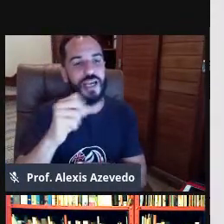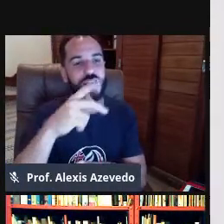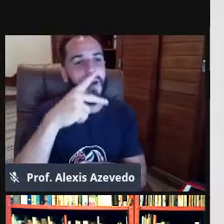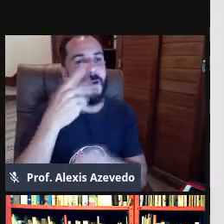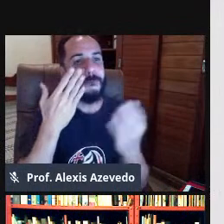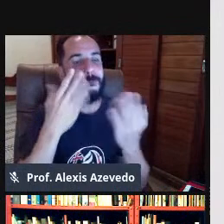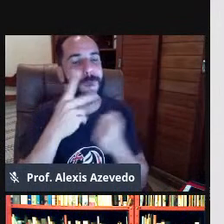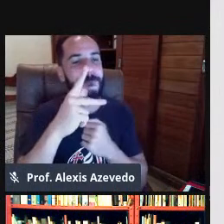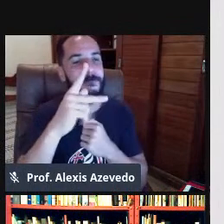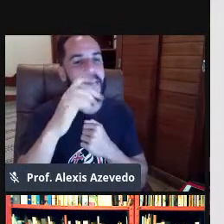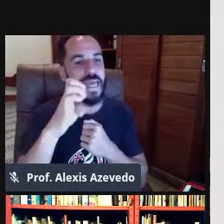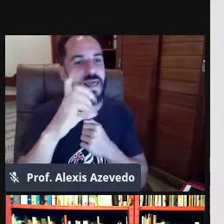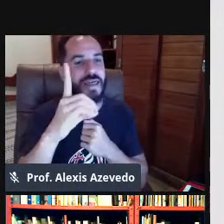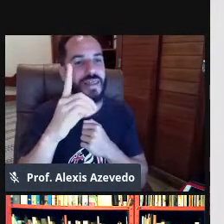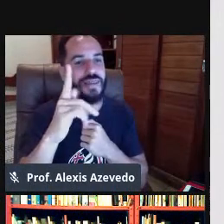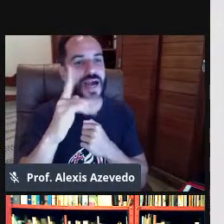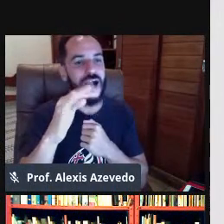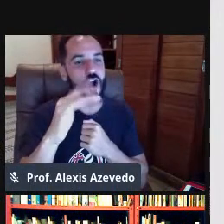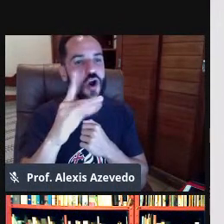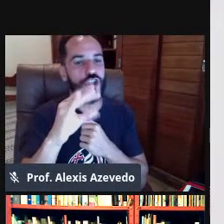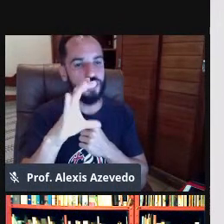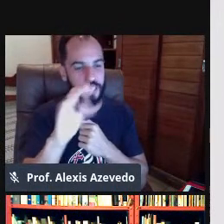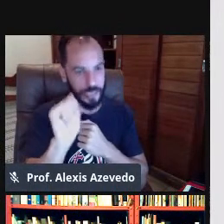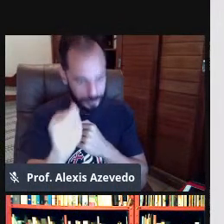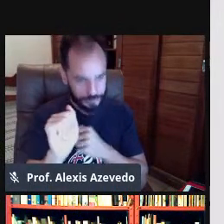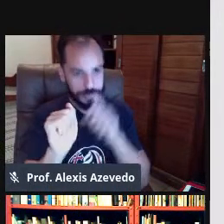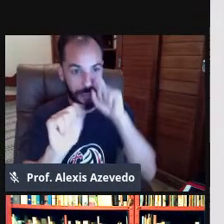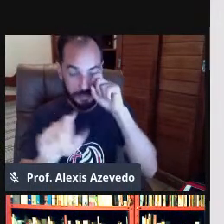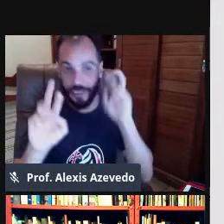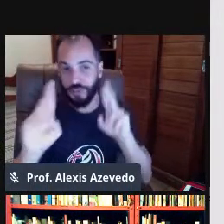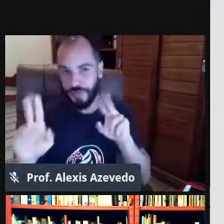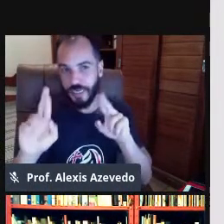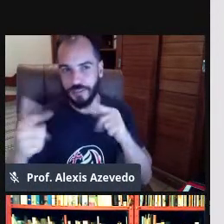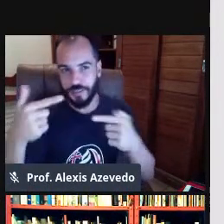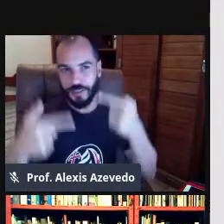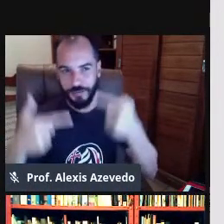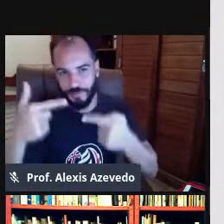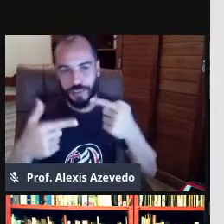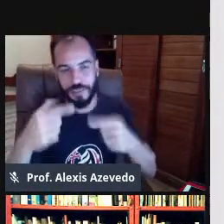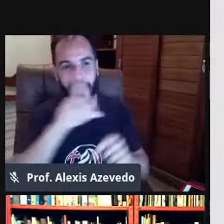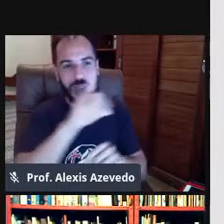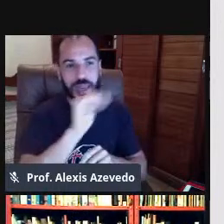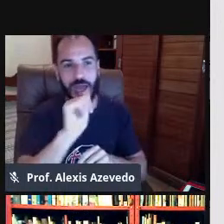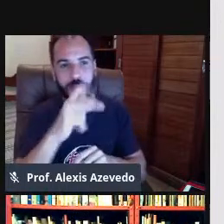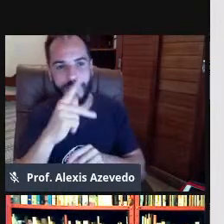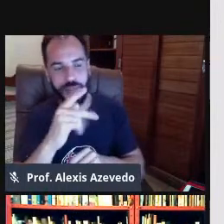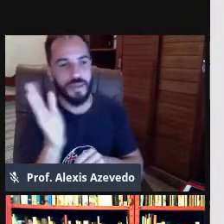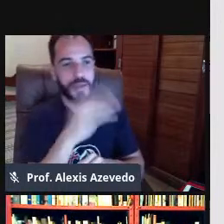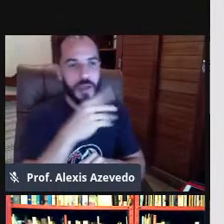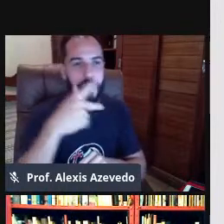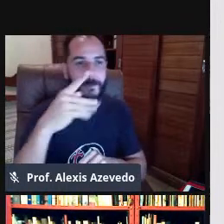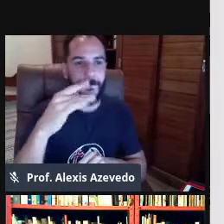né? Às vezes elas ocupam também outro espaço aqui e tal, que mostra que elas têm